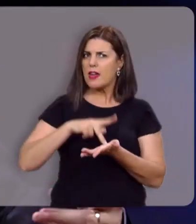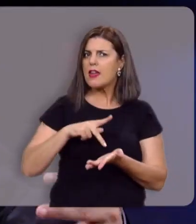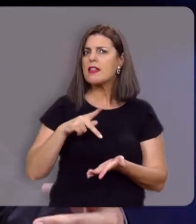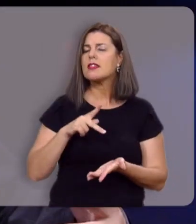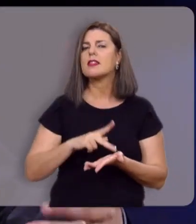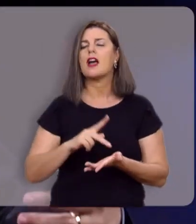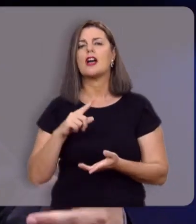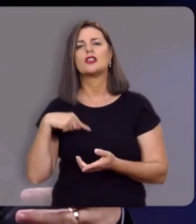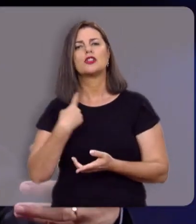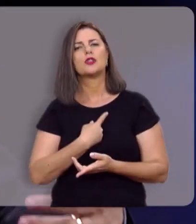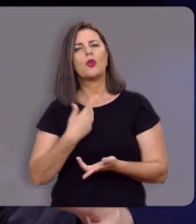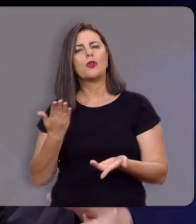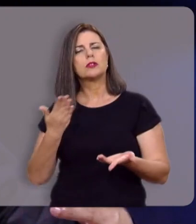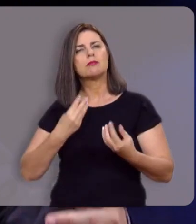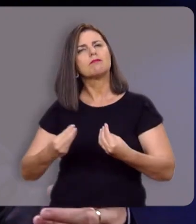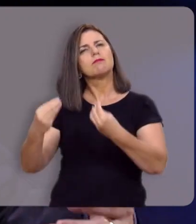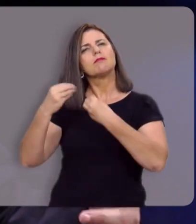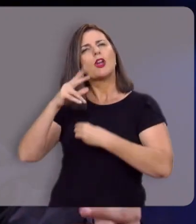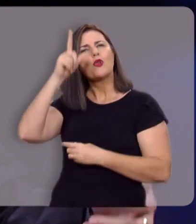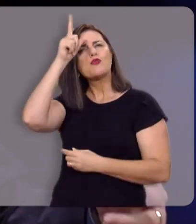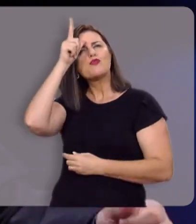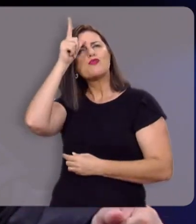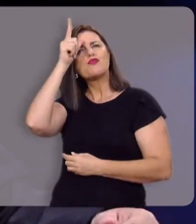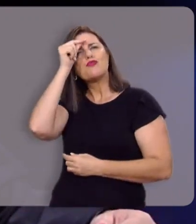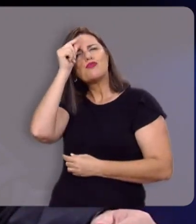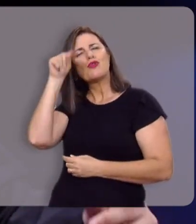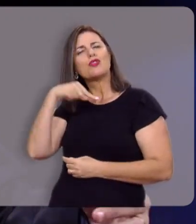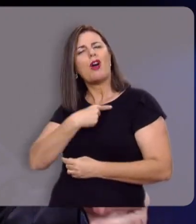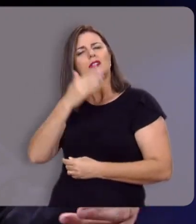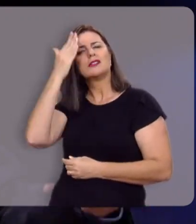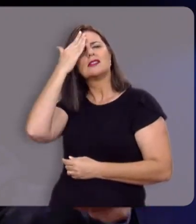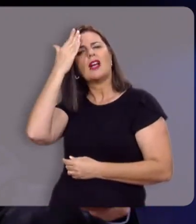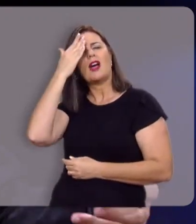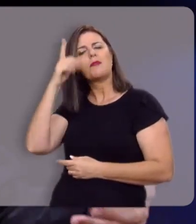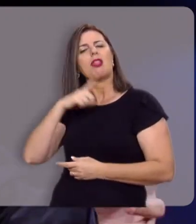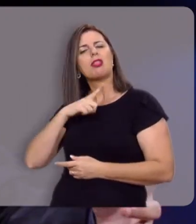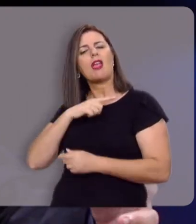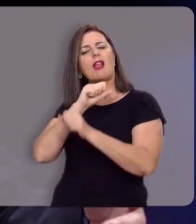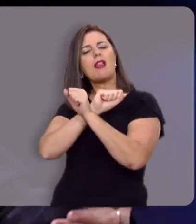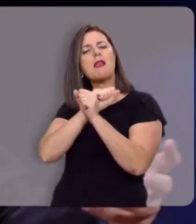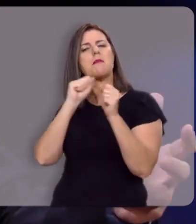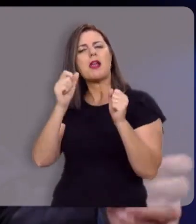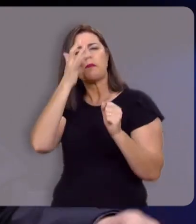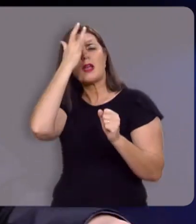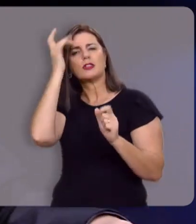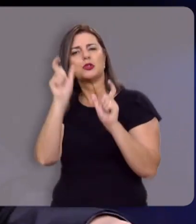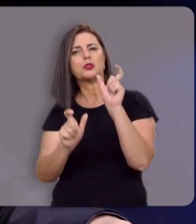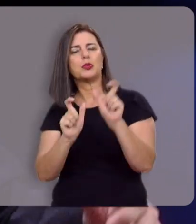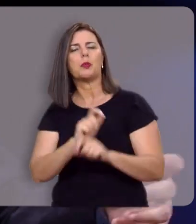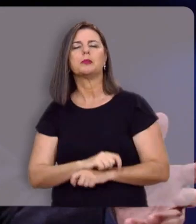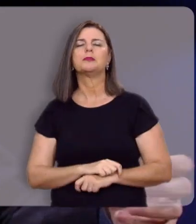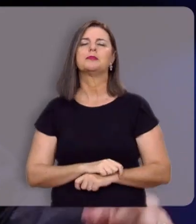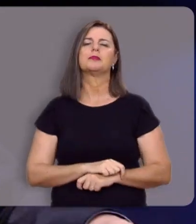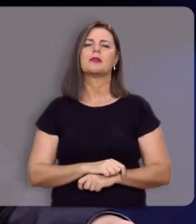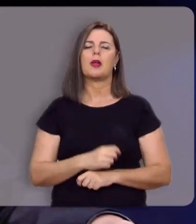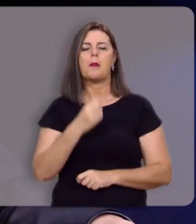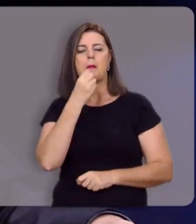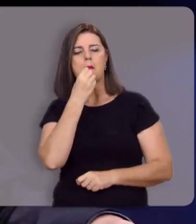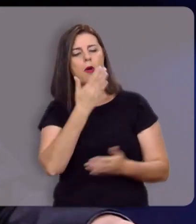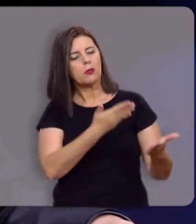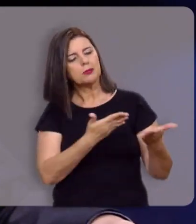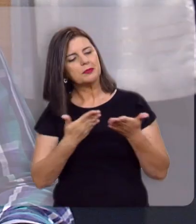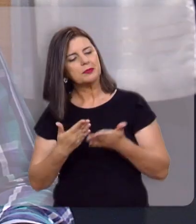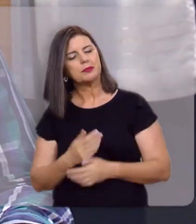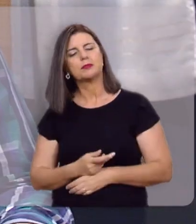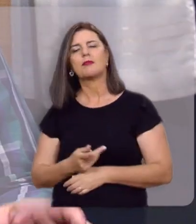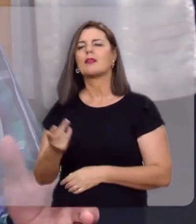fato nos traz certo alívio saber que nós temos tal libertador. Reverendo Roster, que bom tê-lo conosco mais